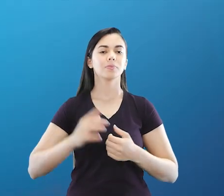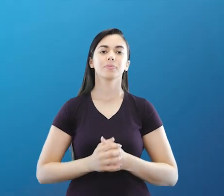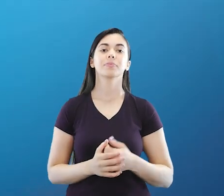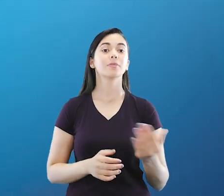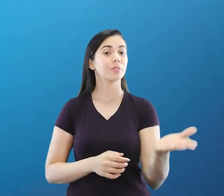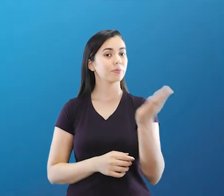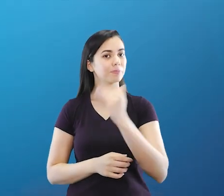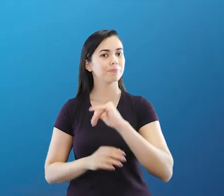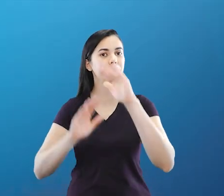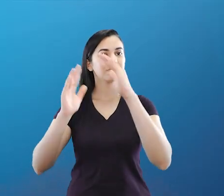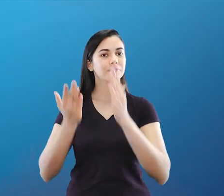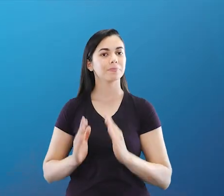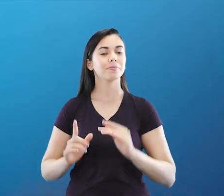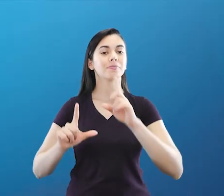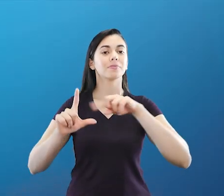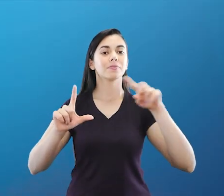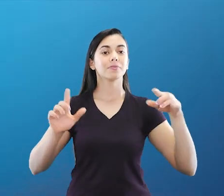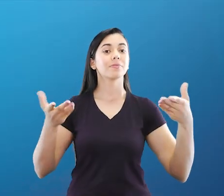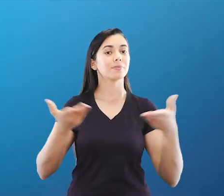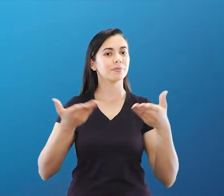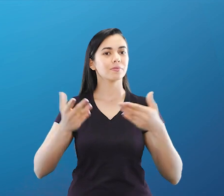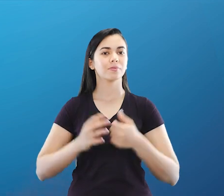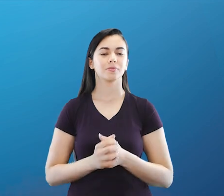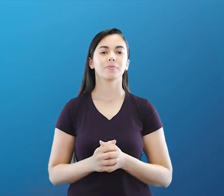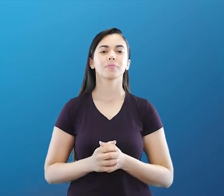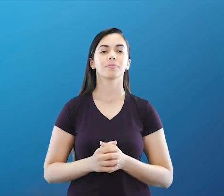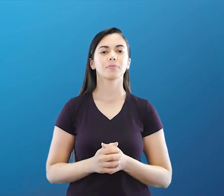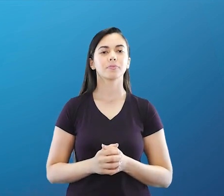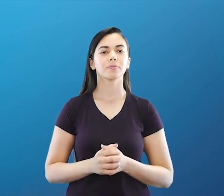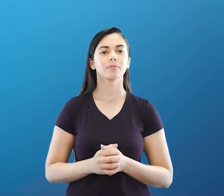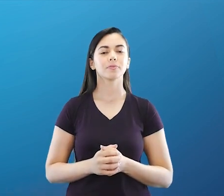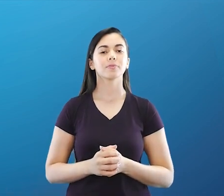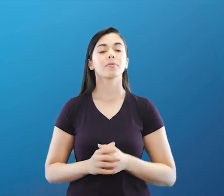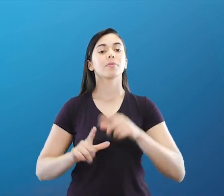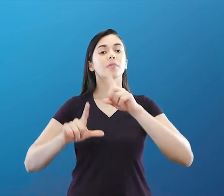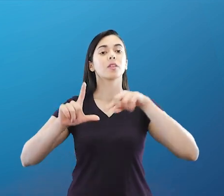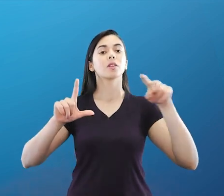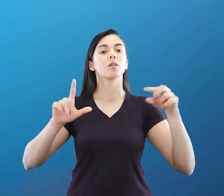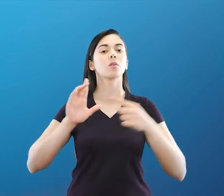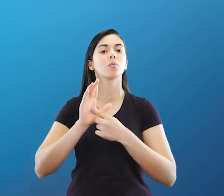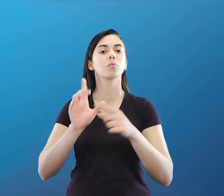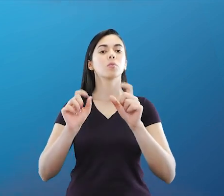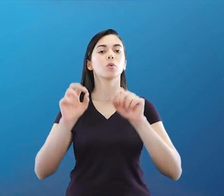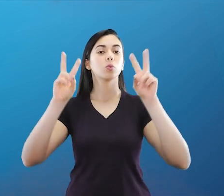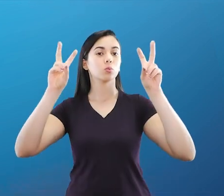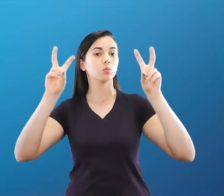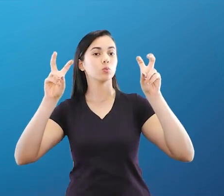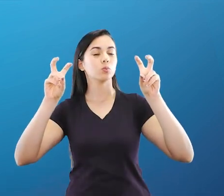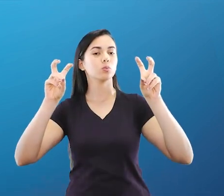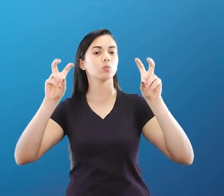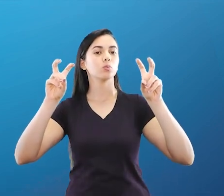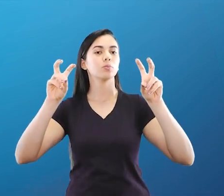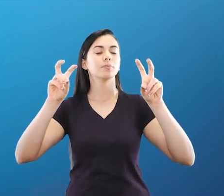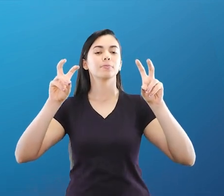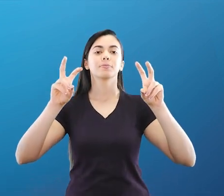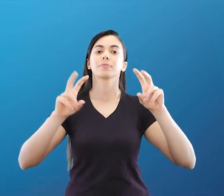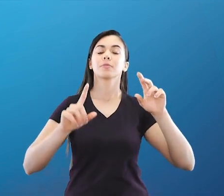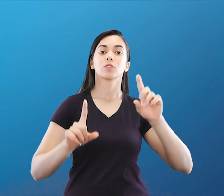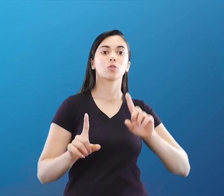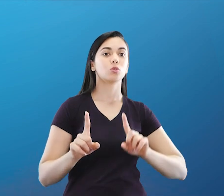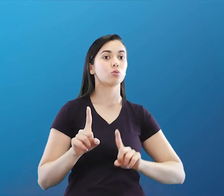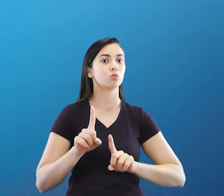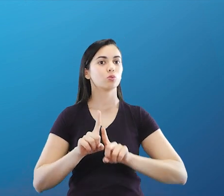turma, vamos analisar esse gráfico de colunas. Lá em cima nós temos o título,